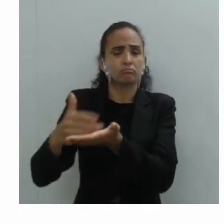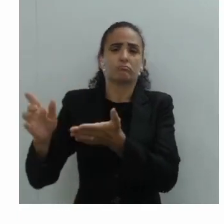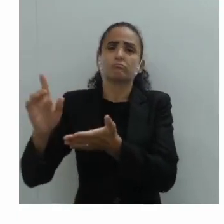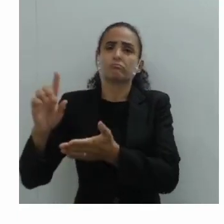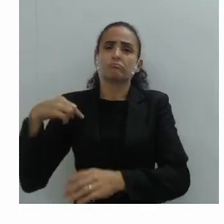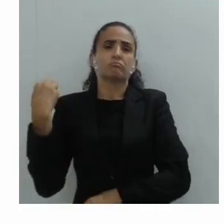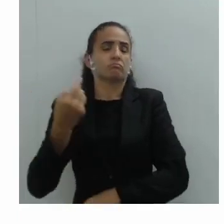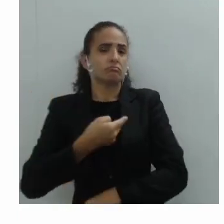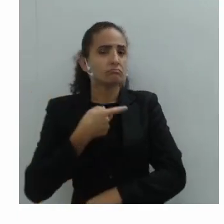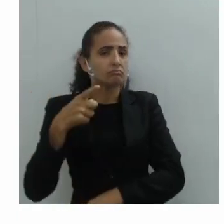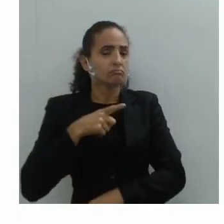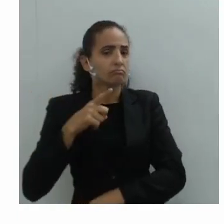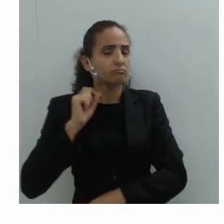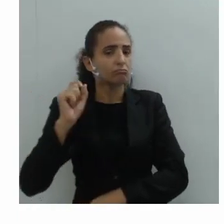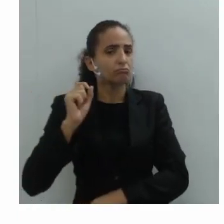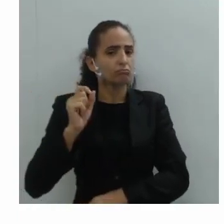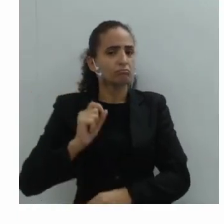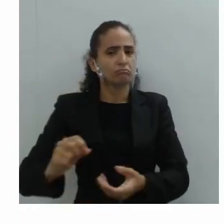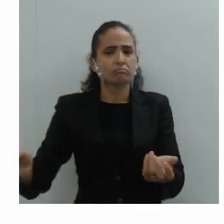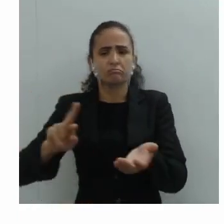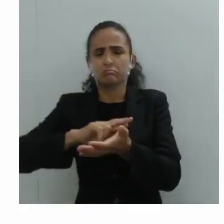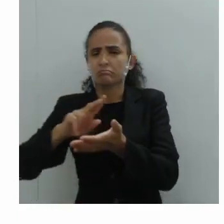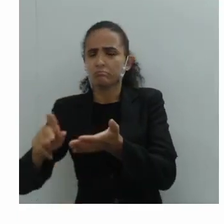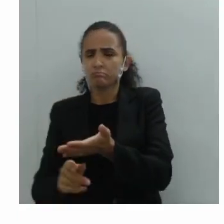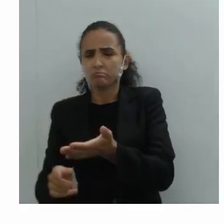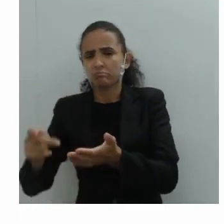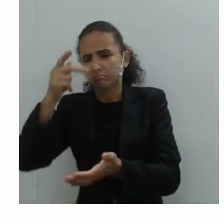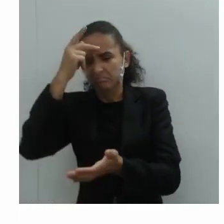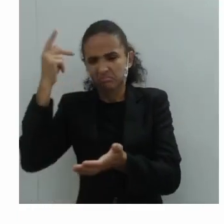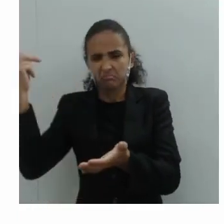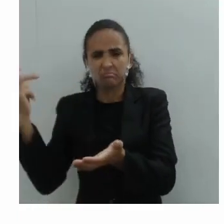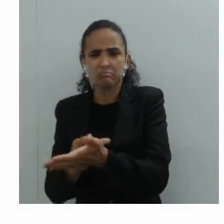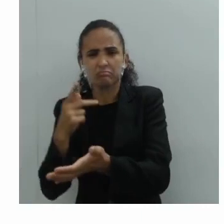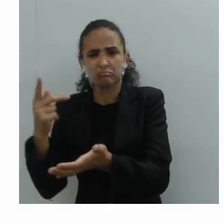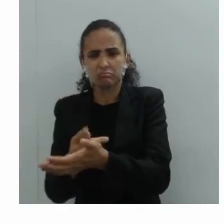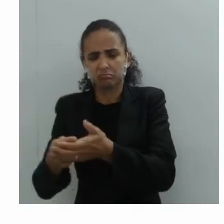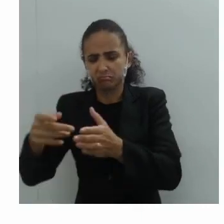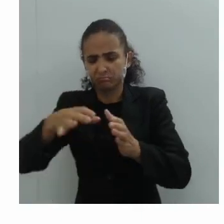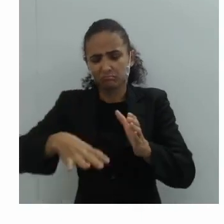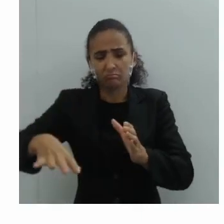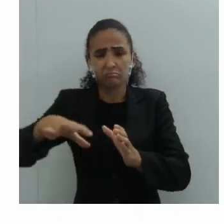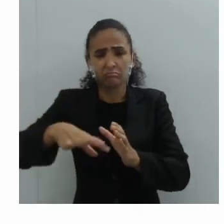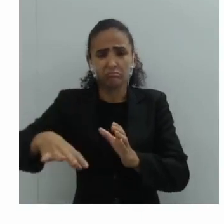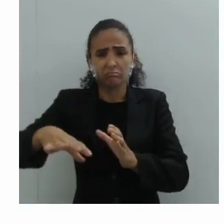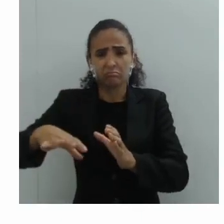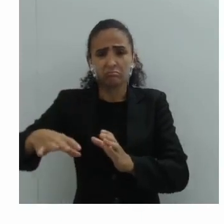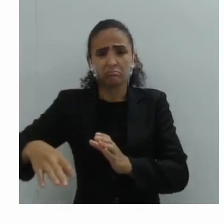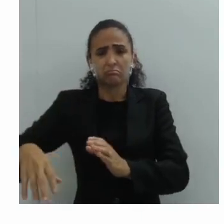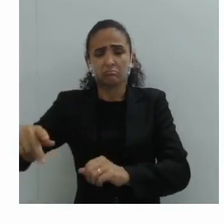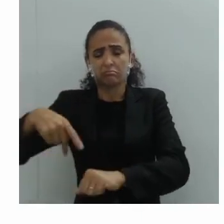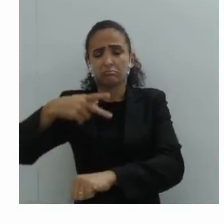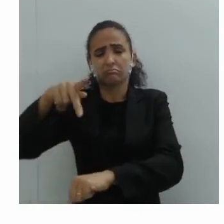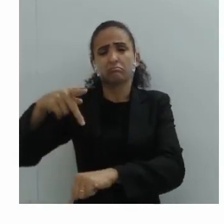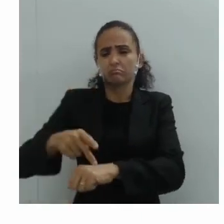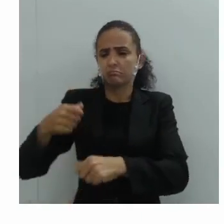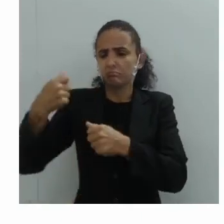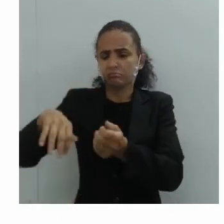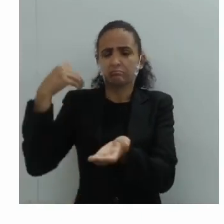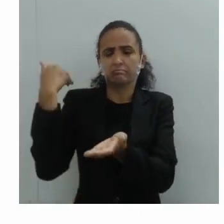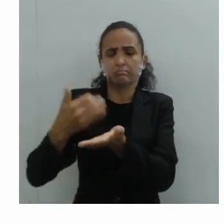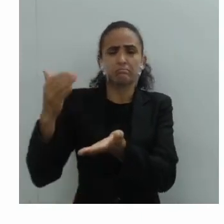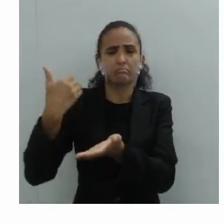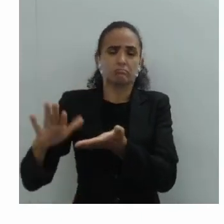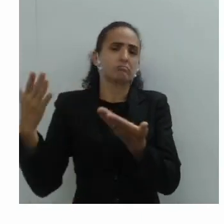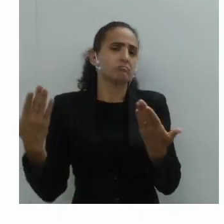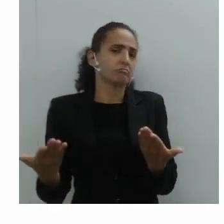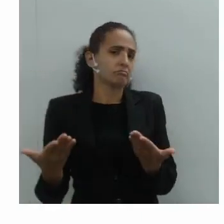Nós temos ainda, tem muito verme no nosso país e eles têm que ir embora. Vejam